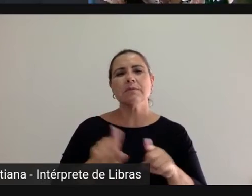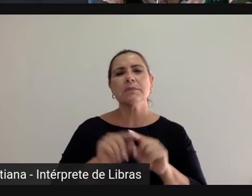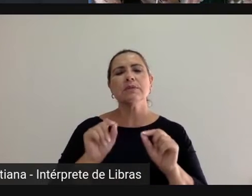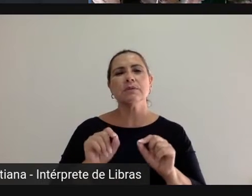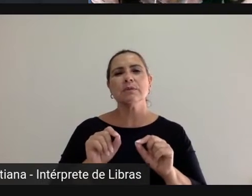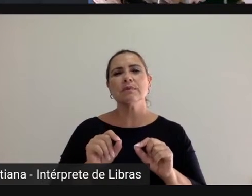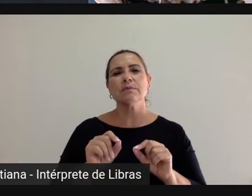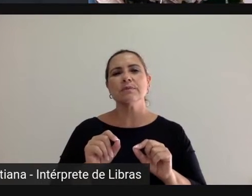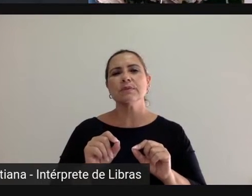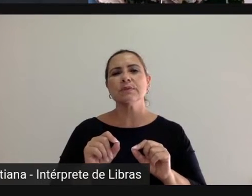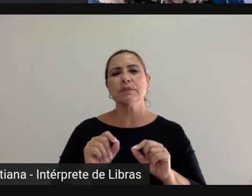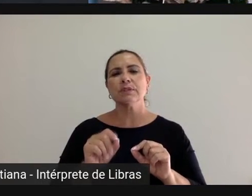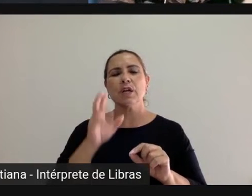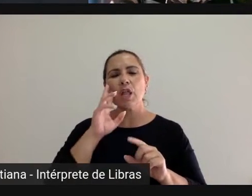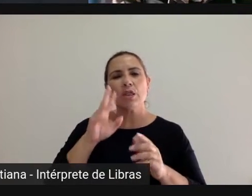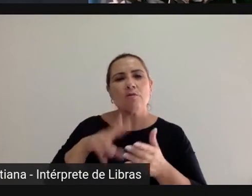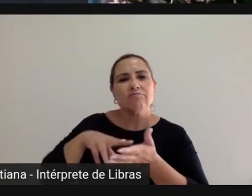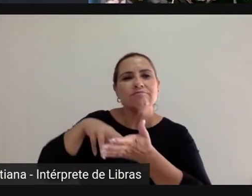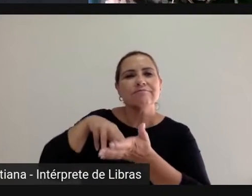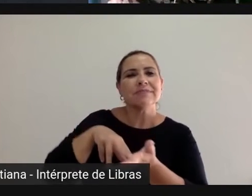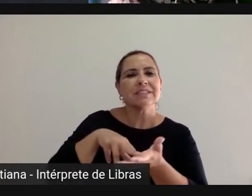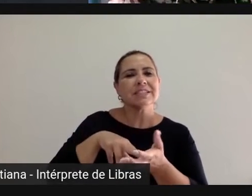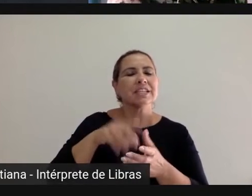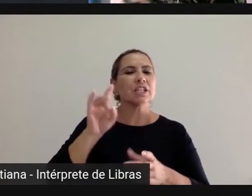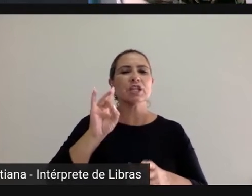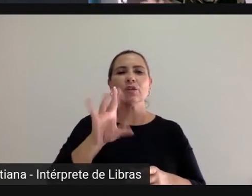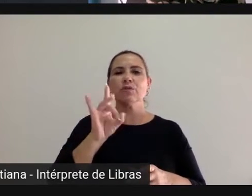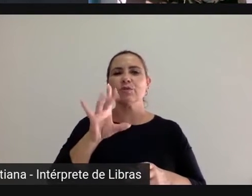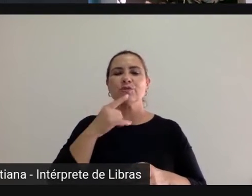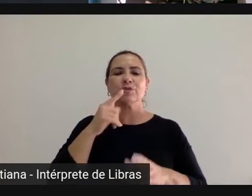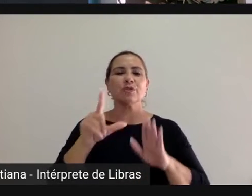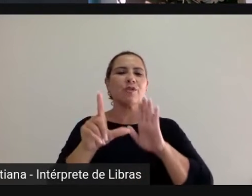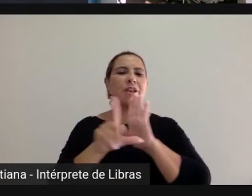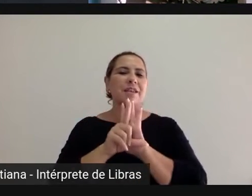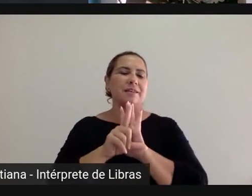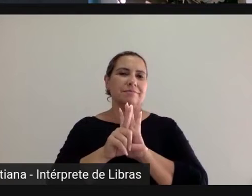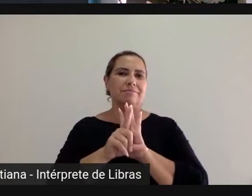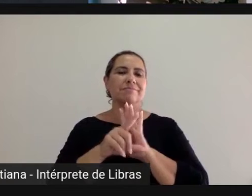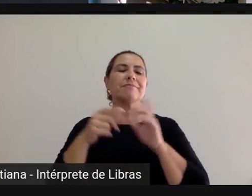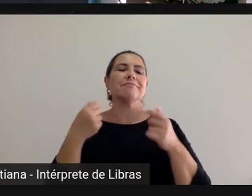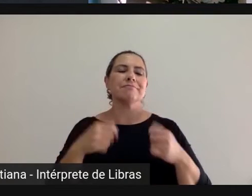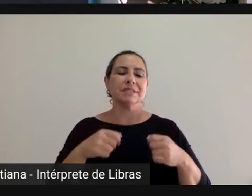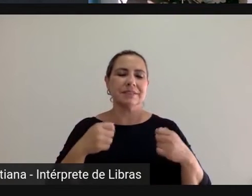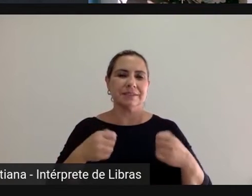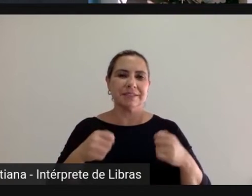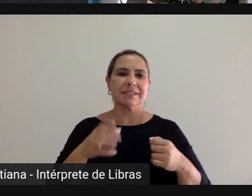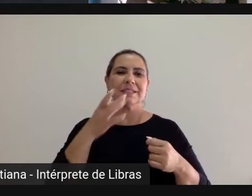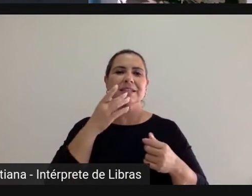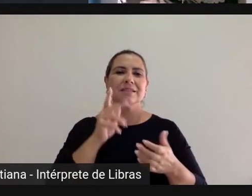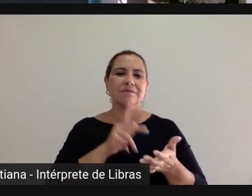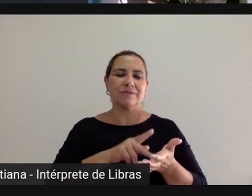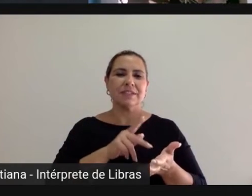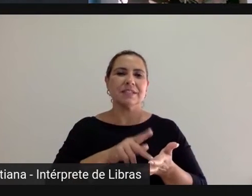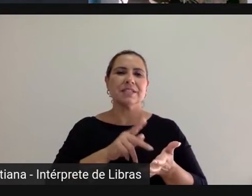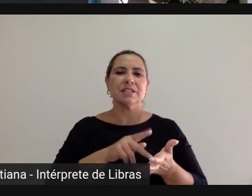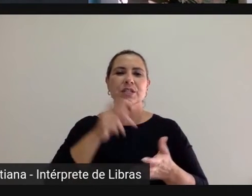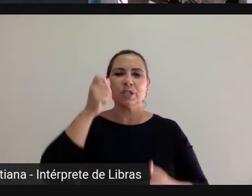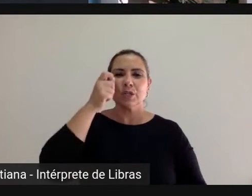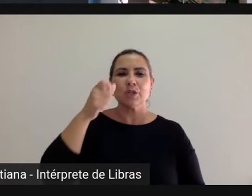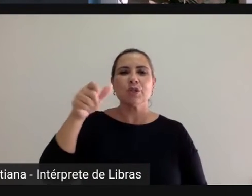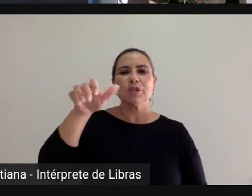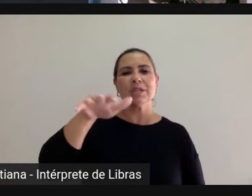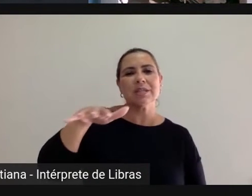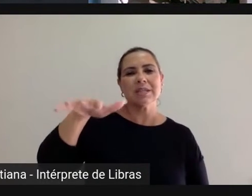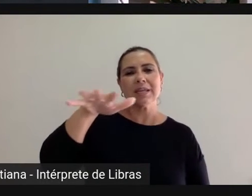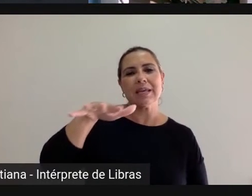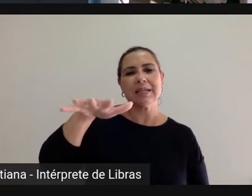tão consolidadas já, que não basta uma legislação para mudar isso. É preciso que haja, de fato, né, um interesse dos governos